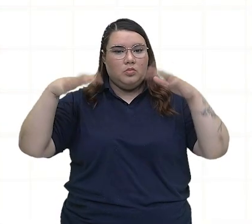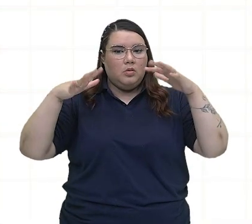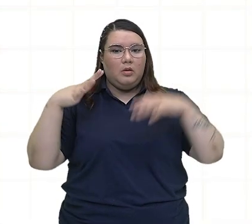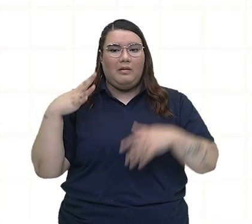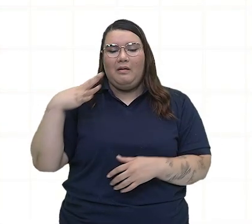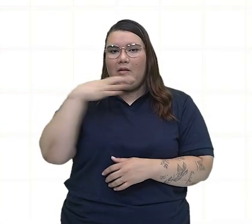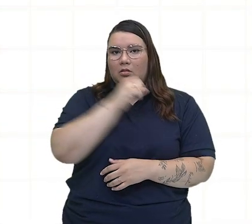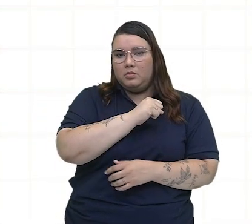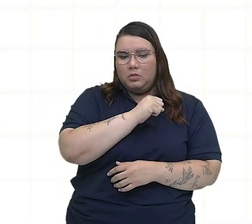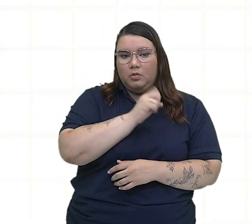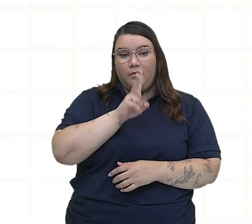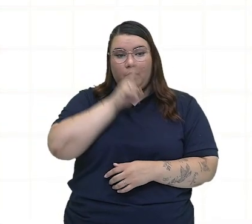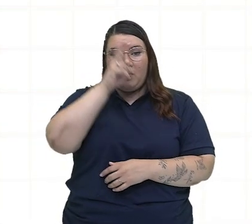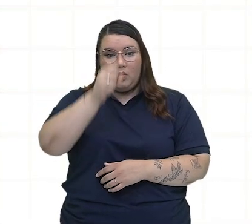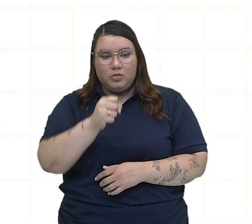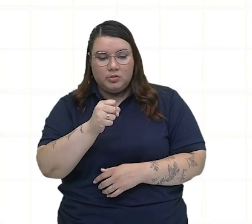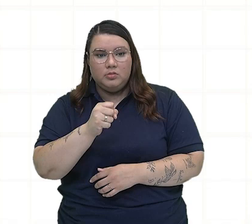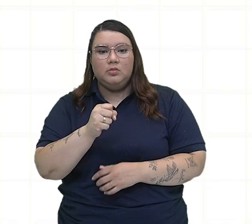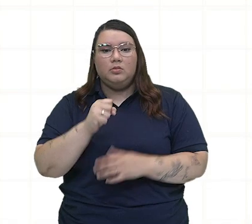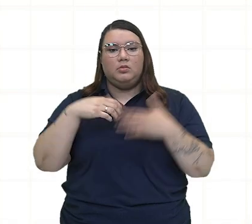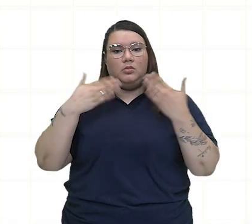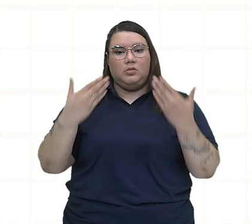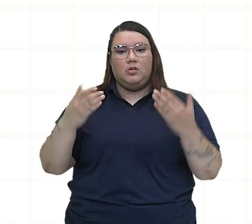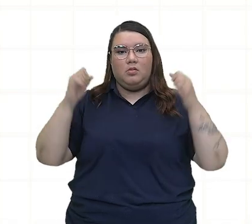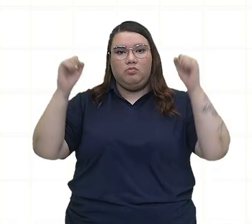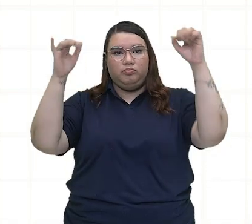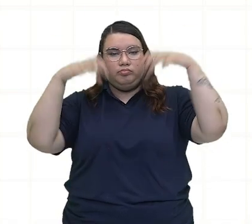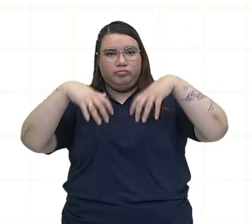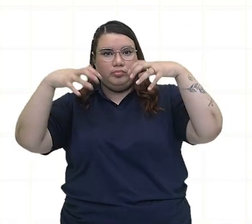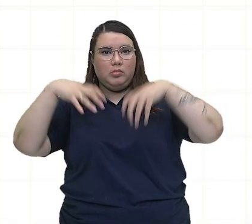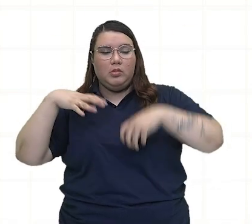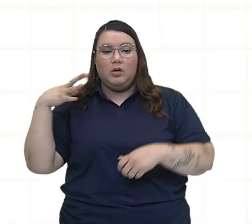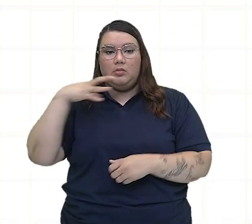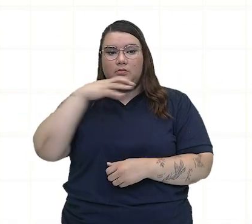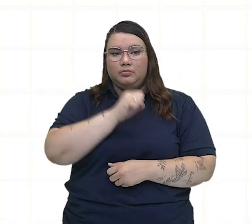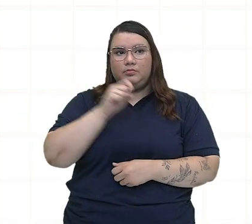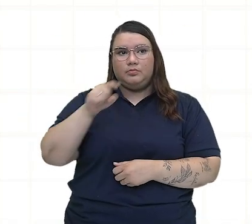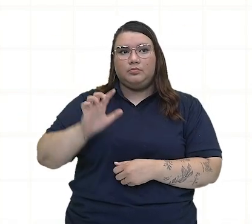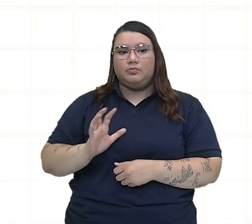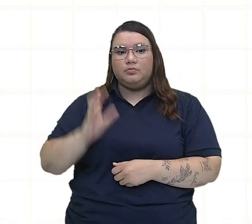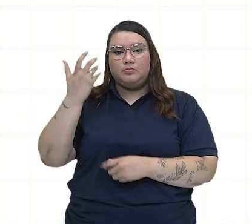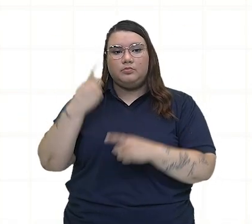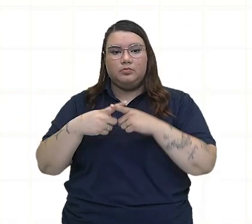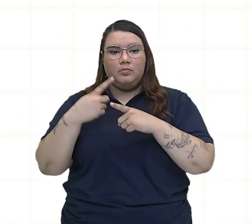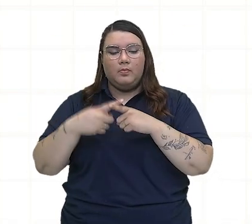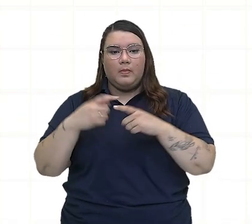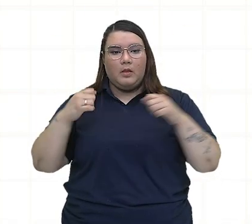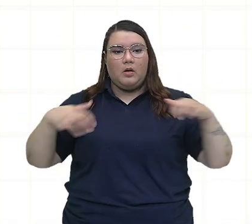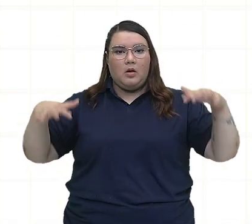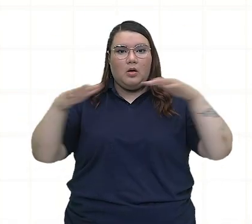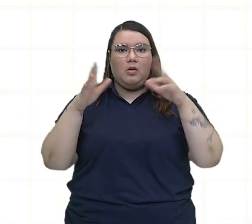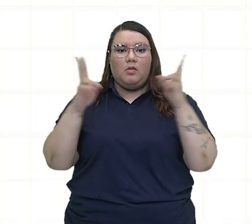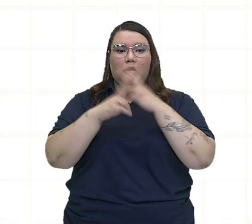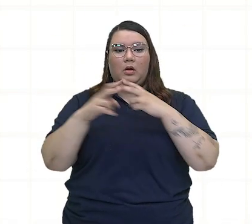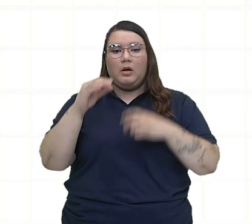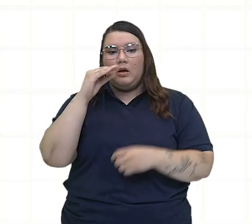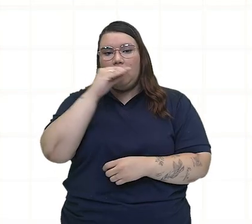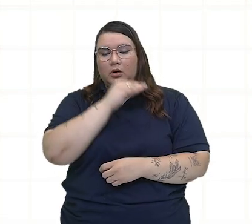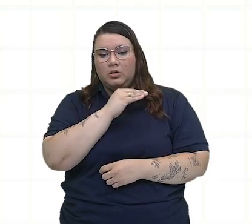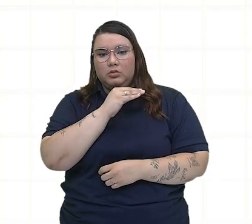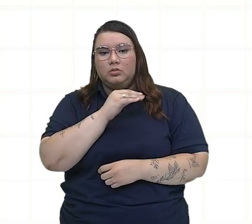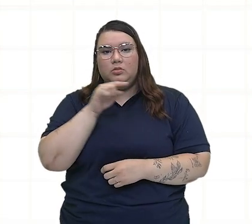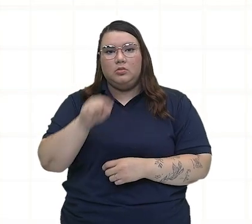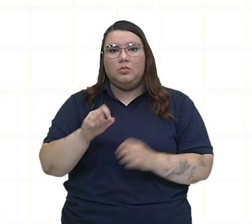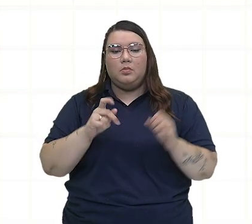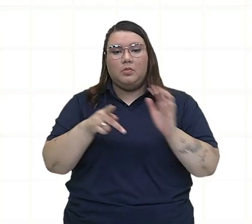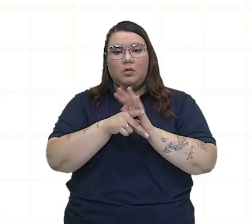são chuvas muito rápidas, muito fortes e caem de forma rápida. Isso acontece porque o ar quente e úmido,